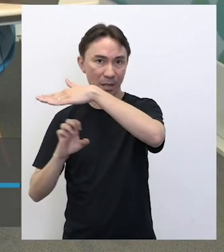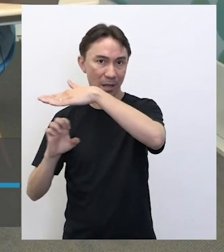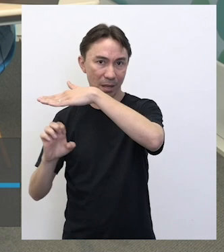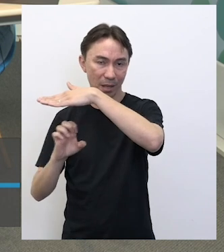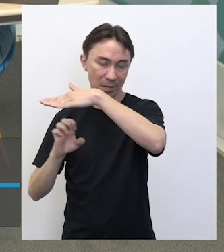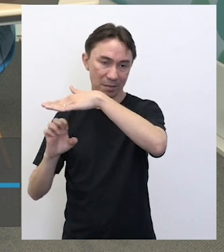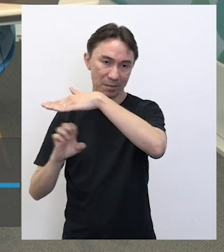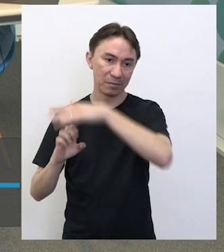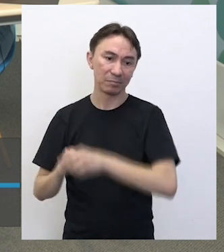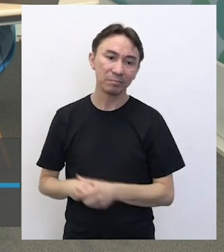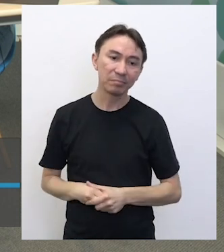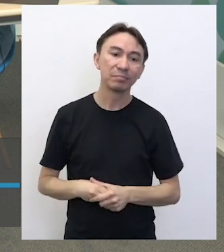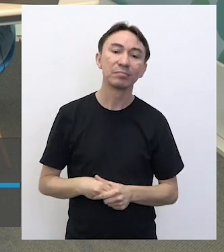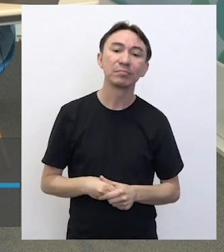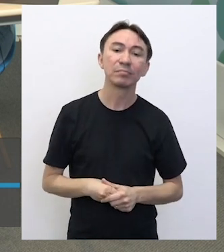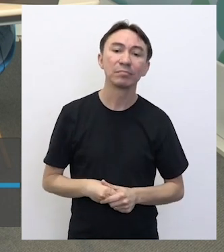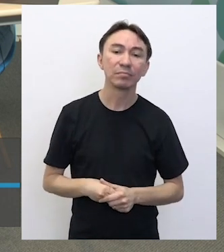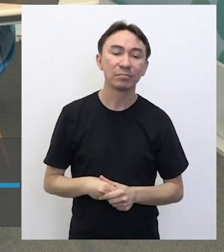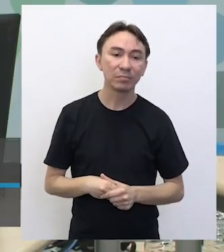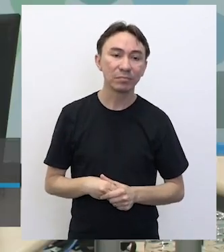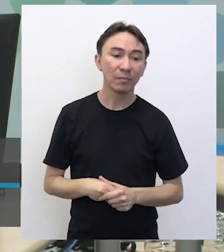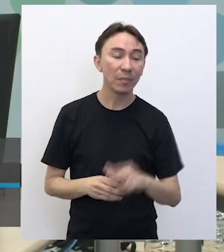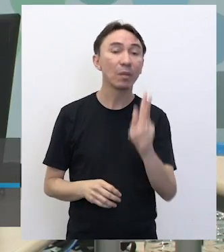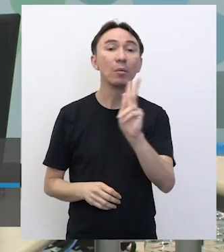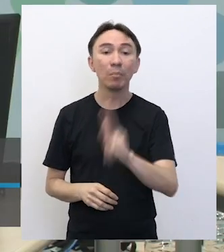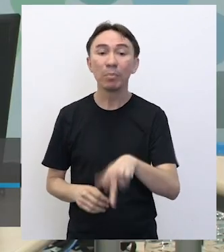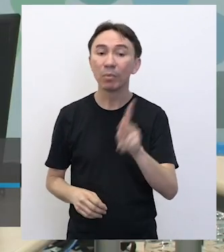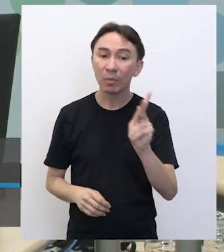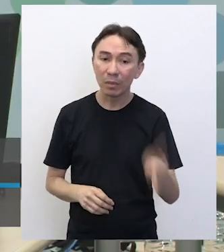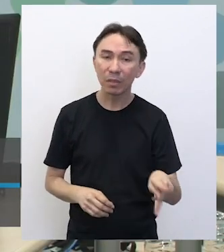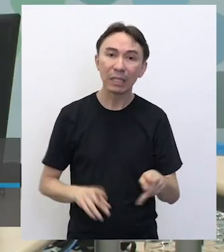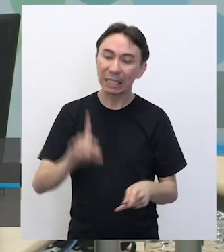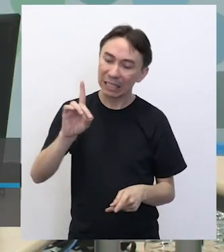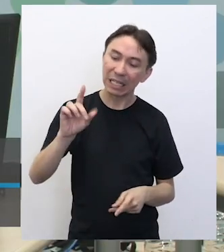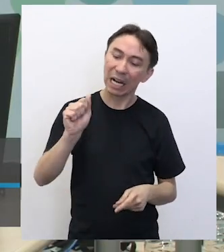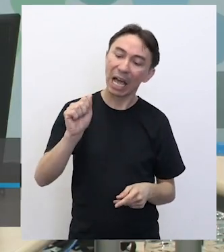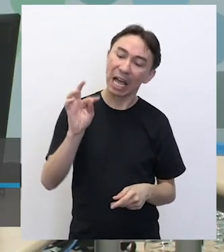olha só. O professor Dart,